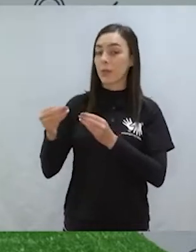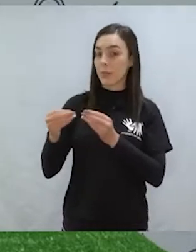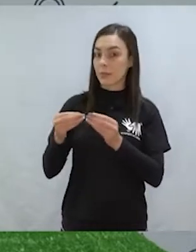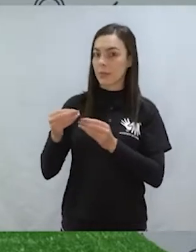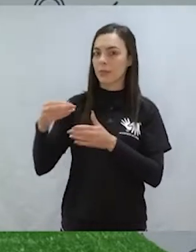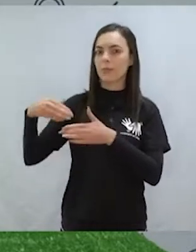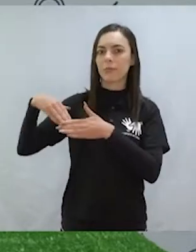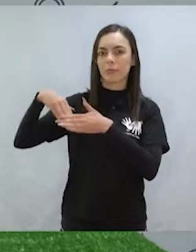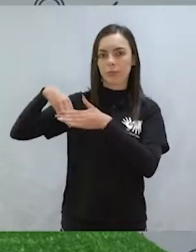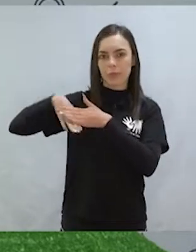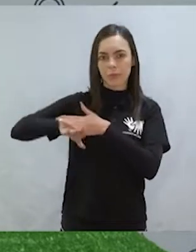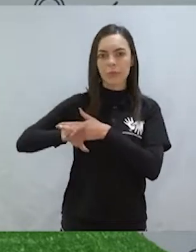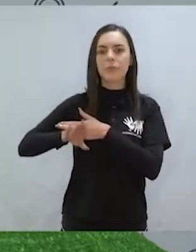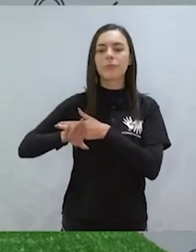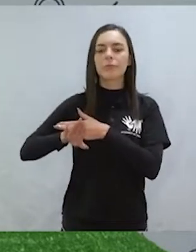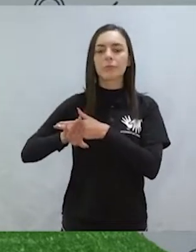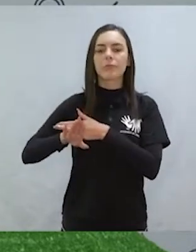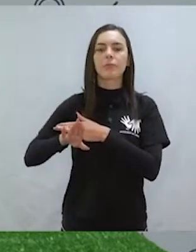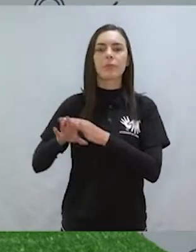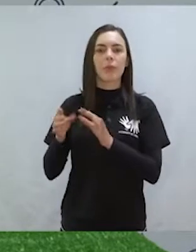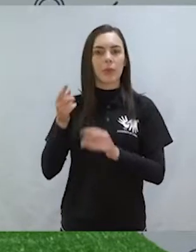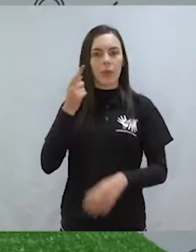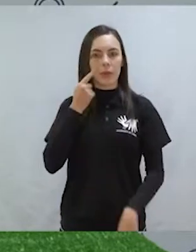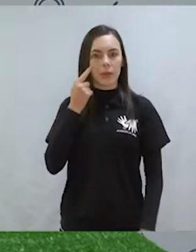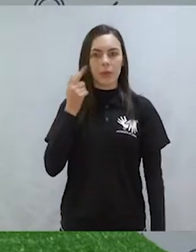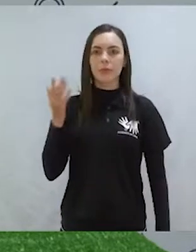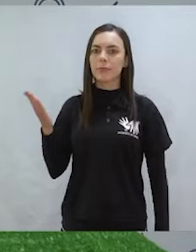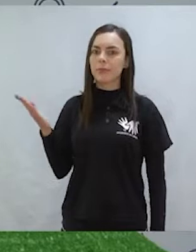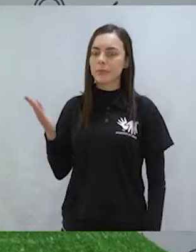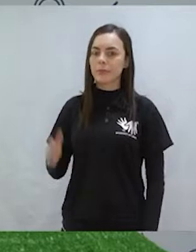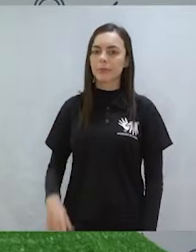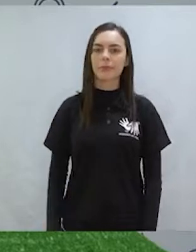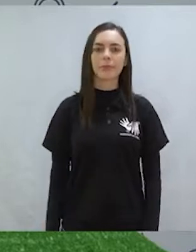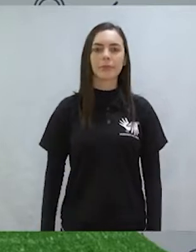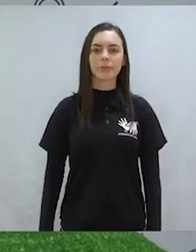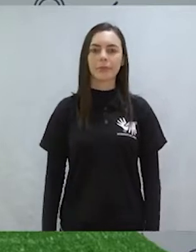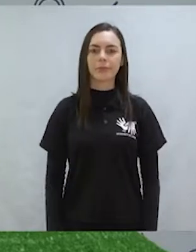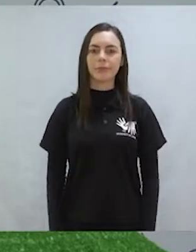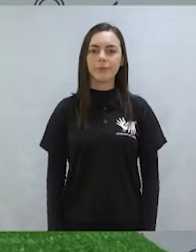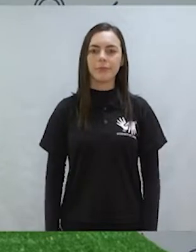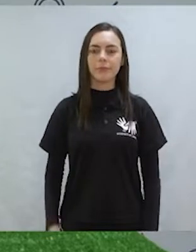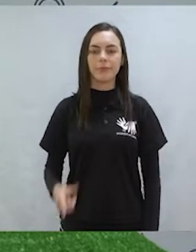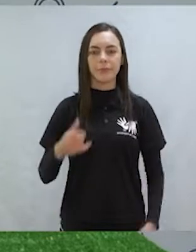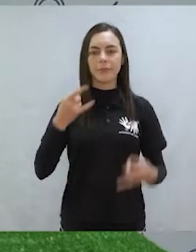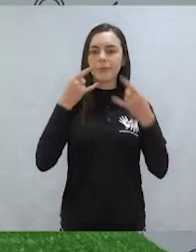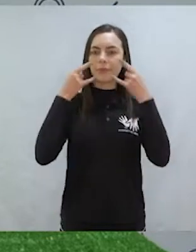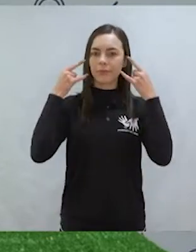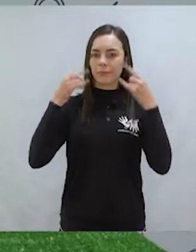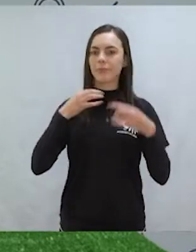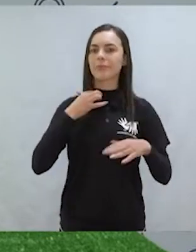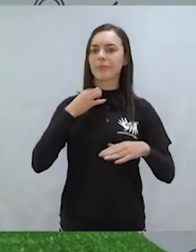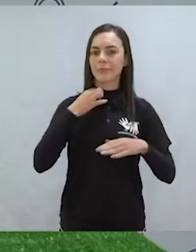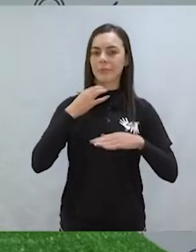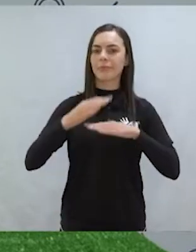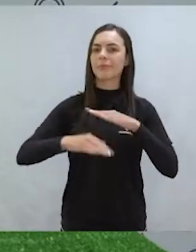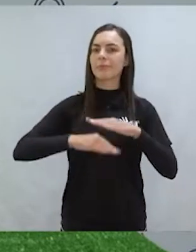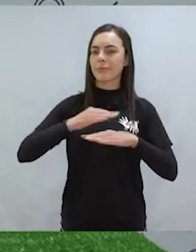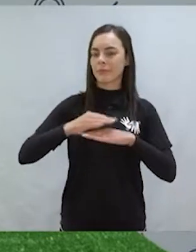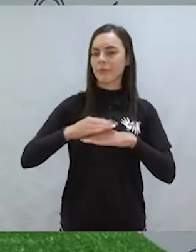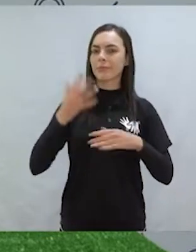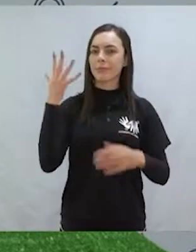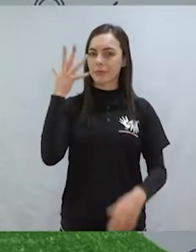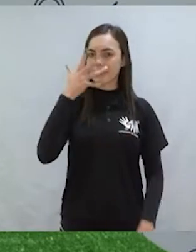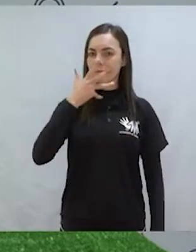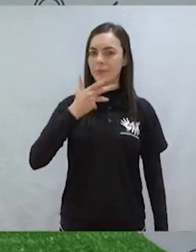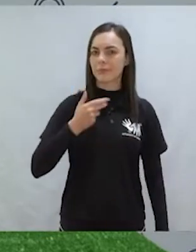nós guardamos aqui o plástico, olha lá no plástico, a máscara de tecido, bem bonito,